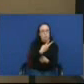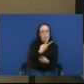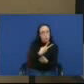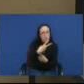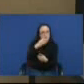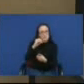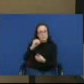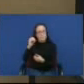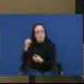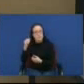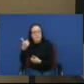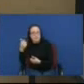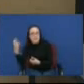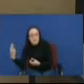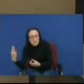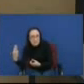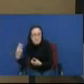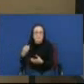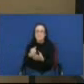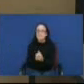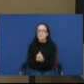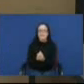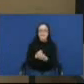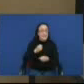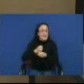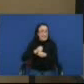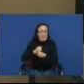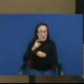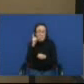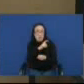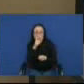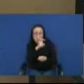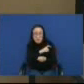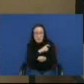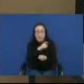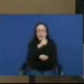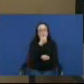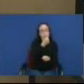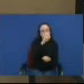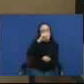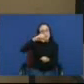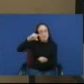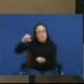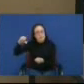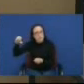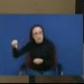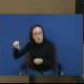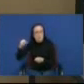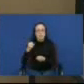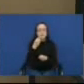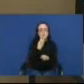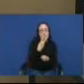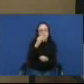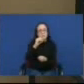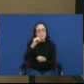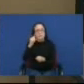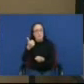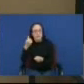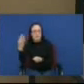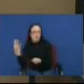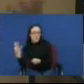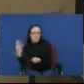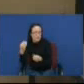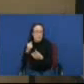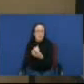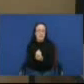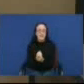de 99 a 2014. E não são todos que têm direito, não. Só que as pessoas acabam